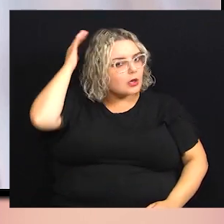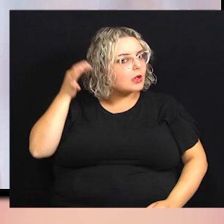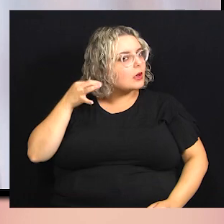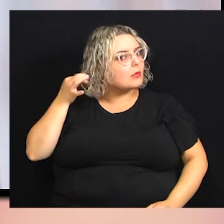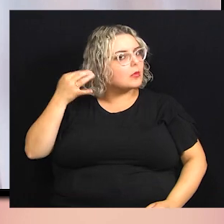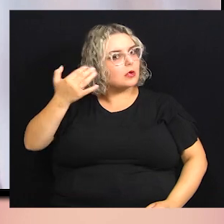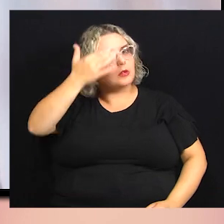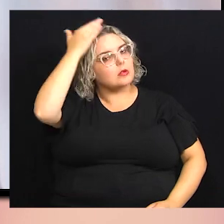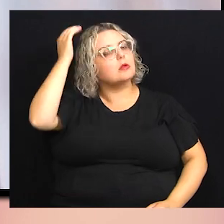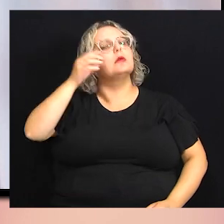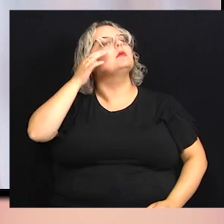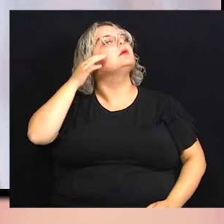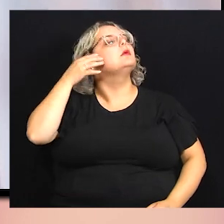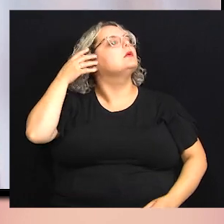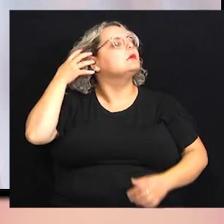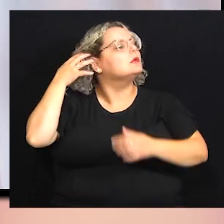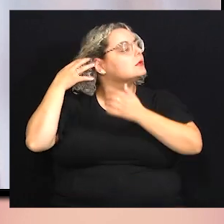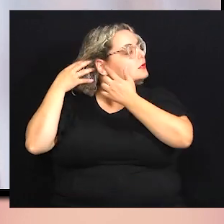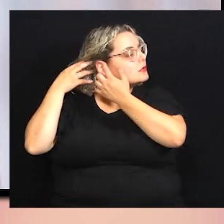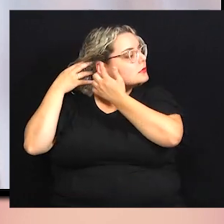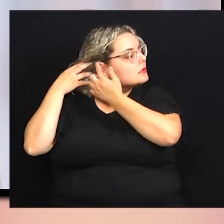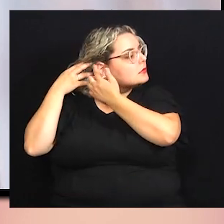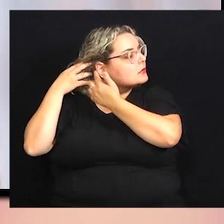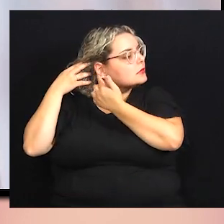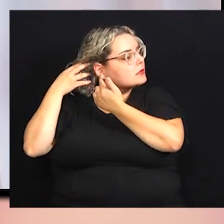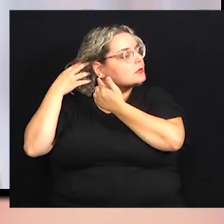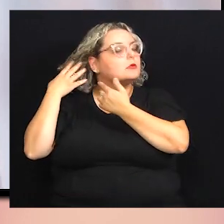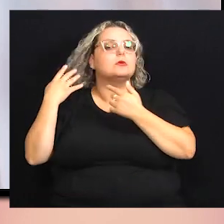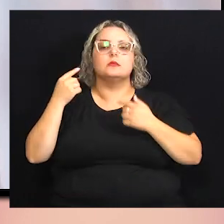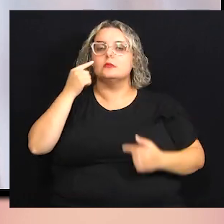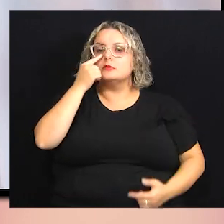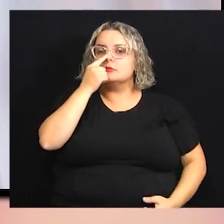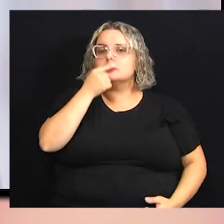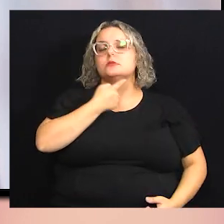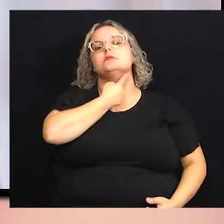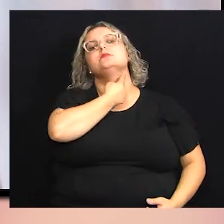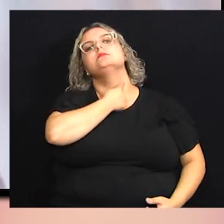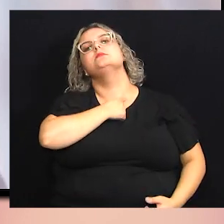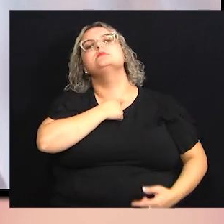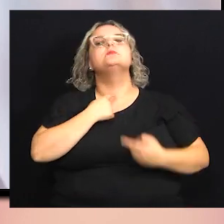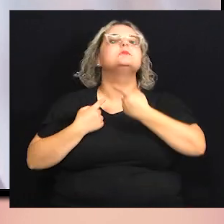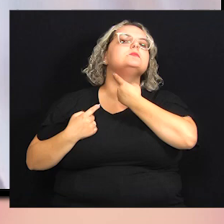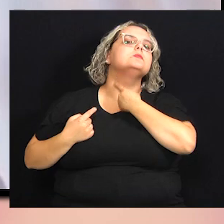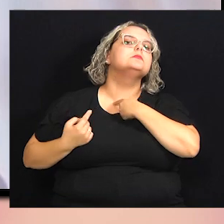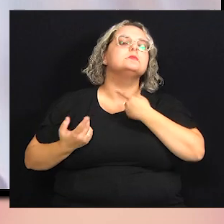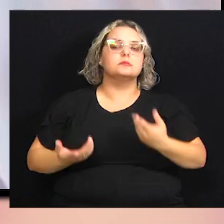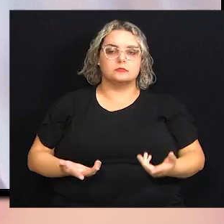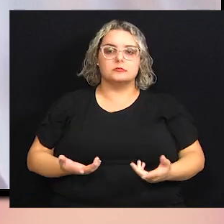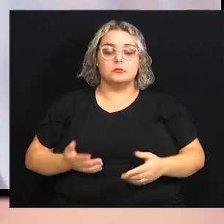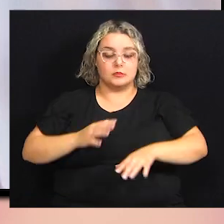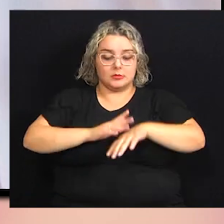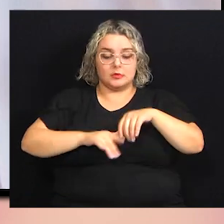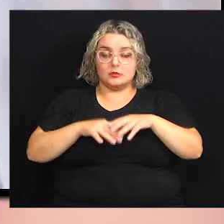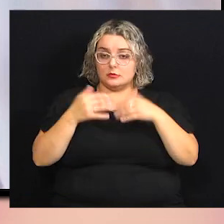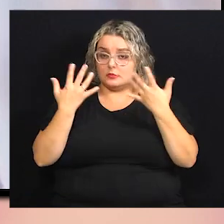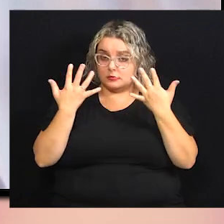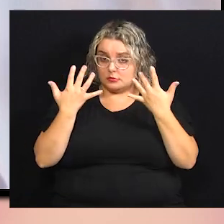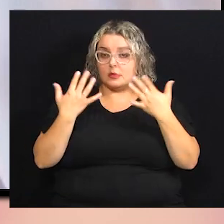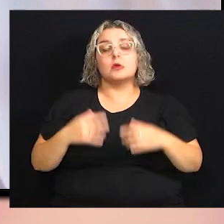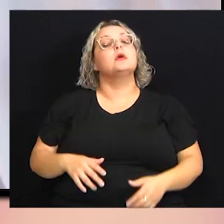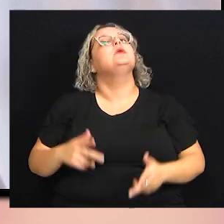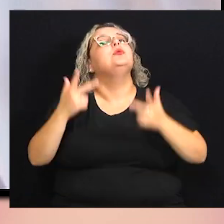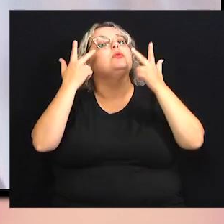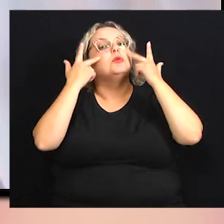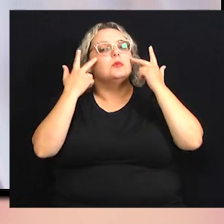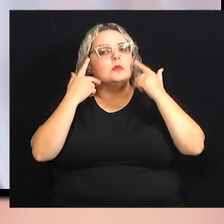carecas, a região das orelhas, a região do nariz, o pescoço. Então, essas áreas e as mãos são